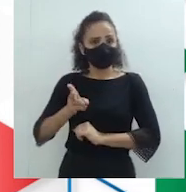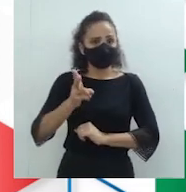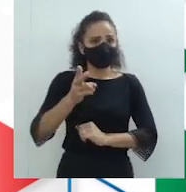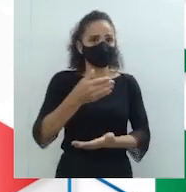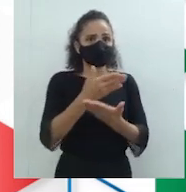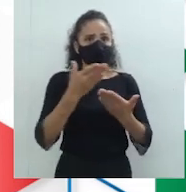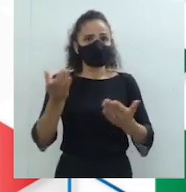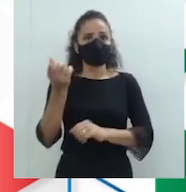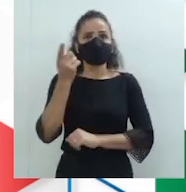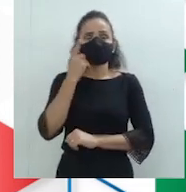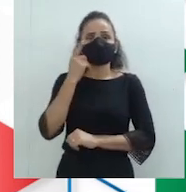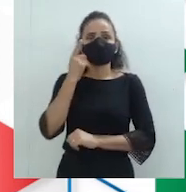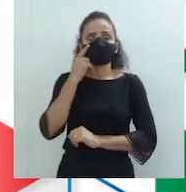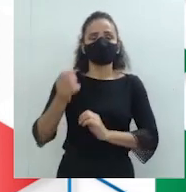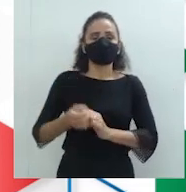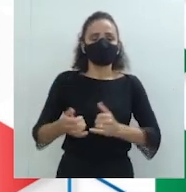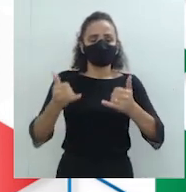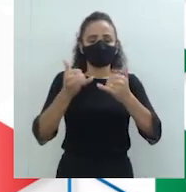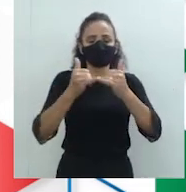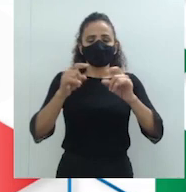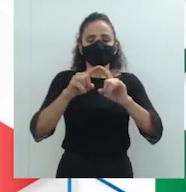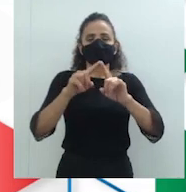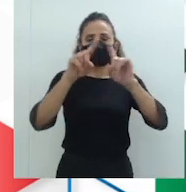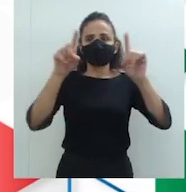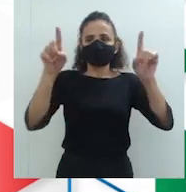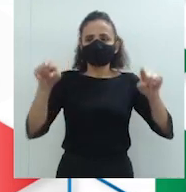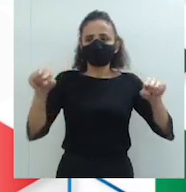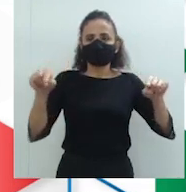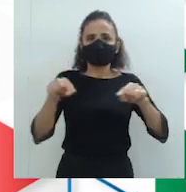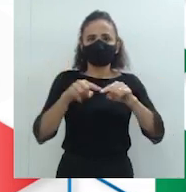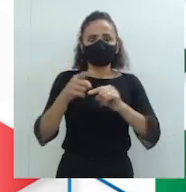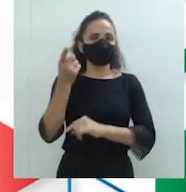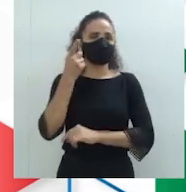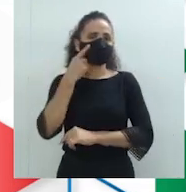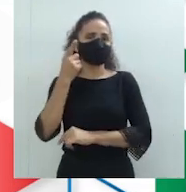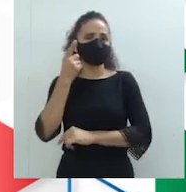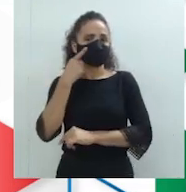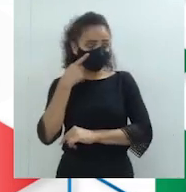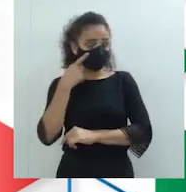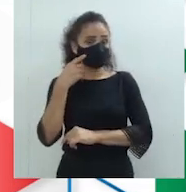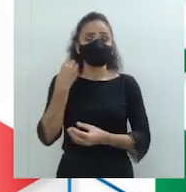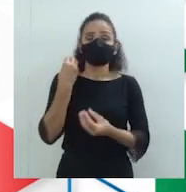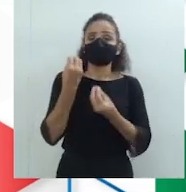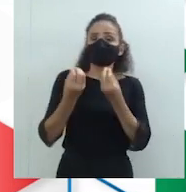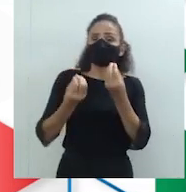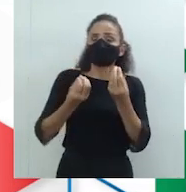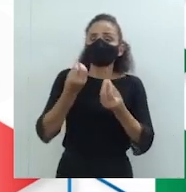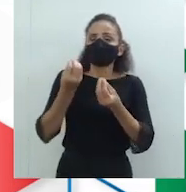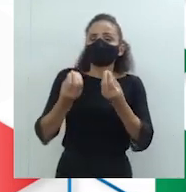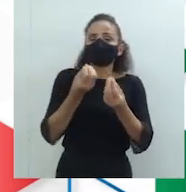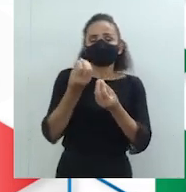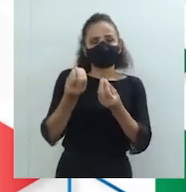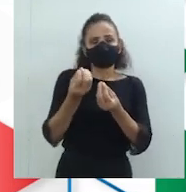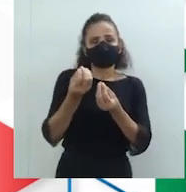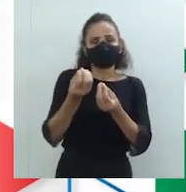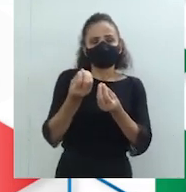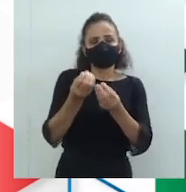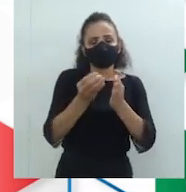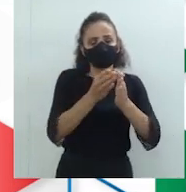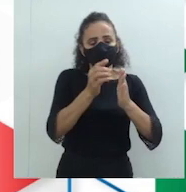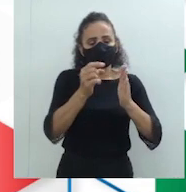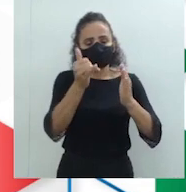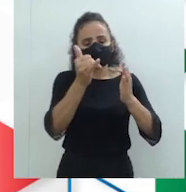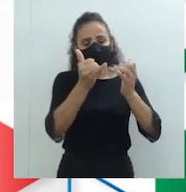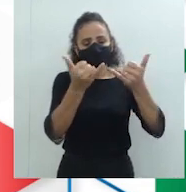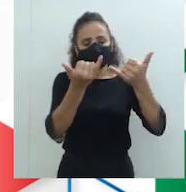aí, né, desse circuito elétrico que é em série. Então, observe aí justamente a